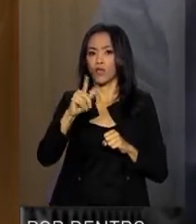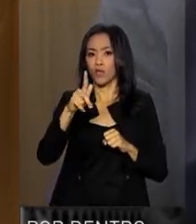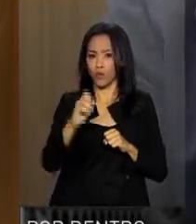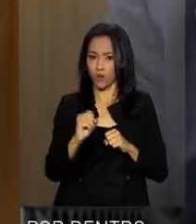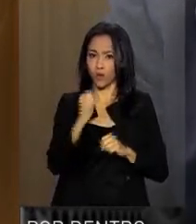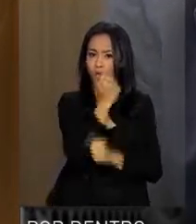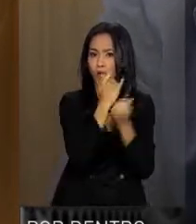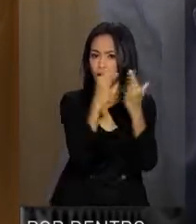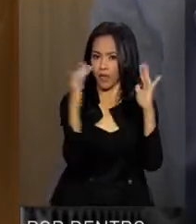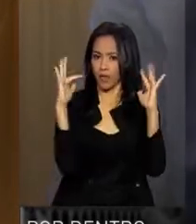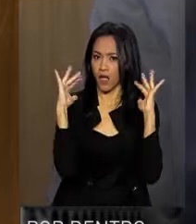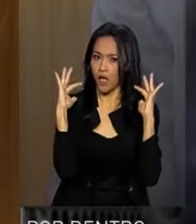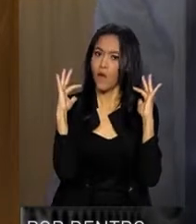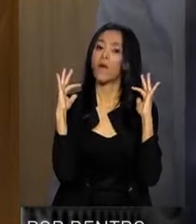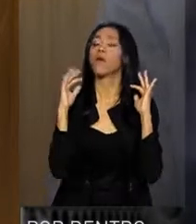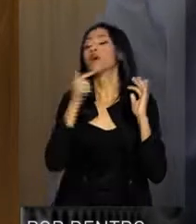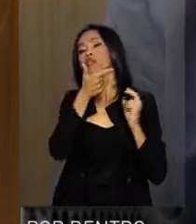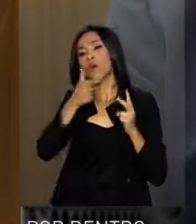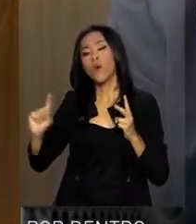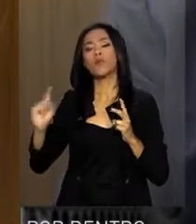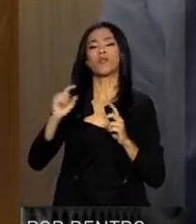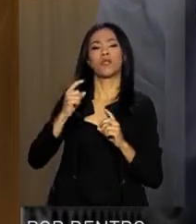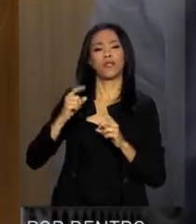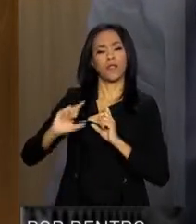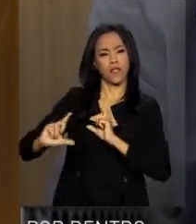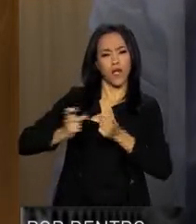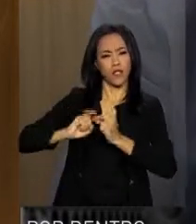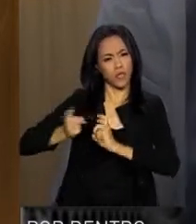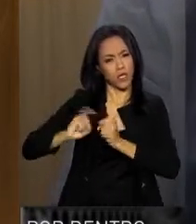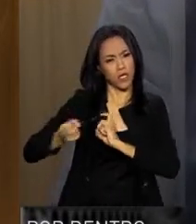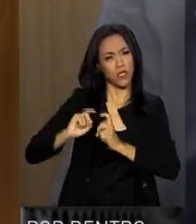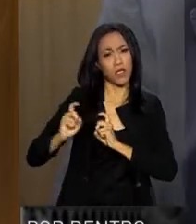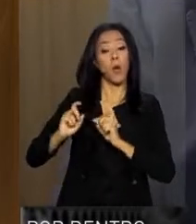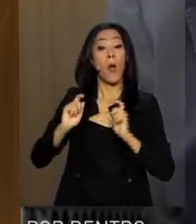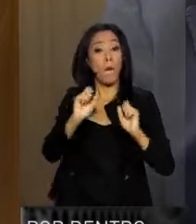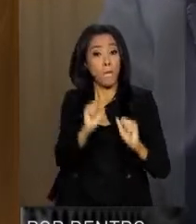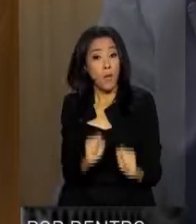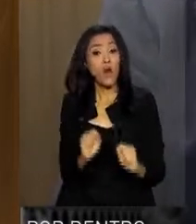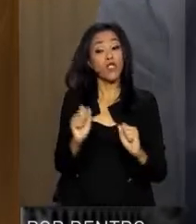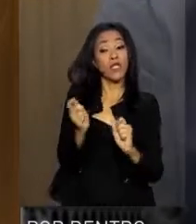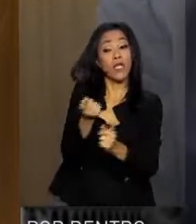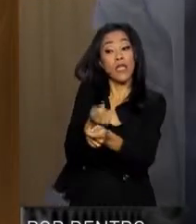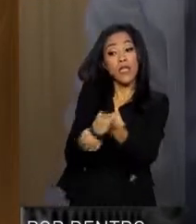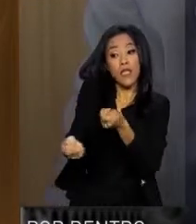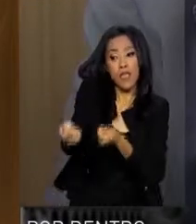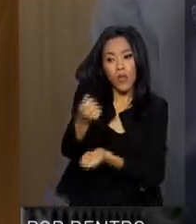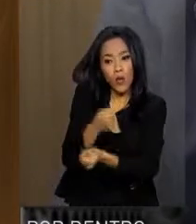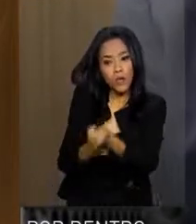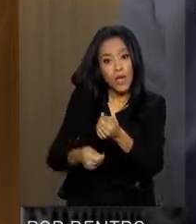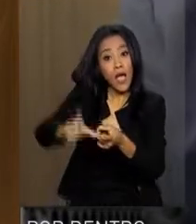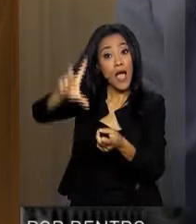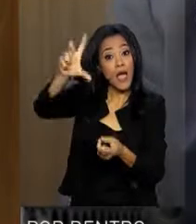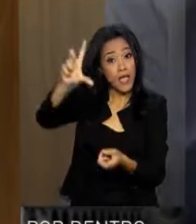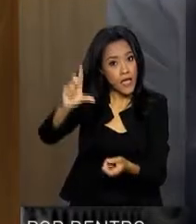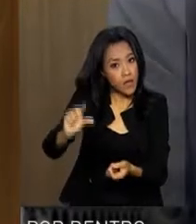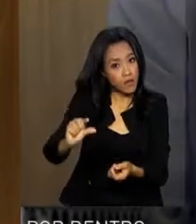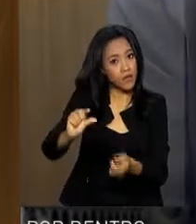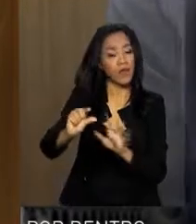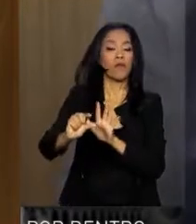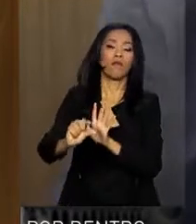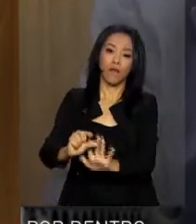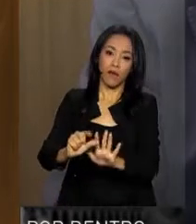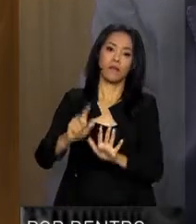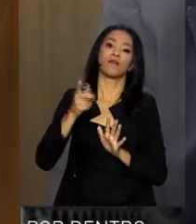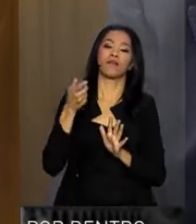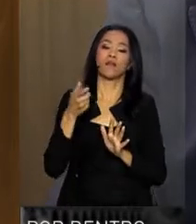ainda no âmbito administrativo elas vão poder ser negociado uma redução desde que esse dinheiro seja aplicado por exemplo